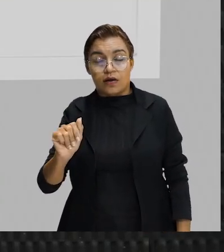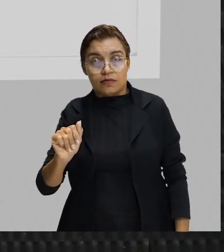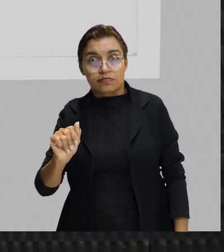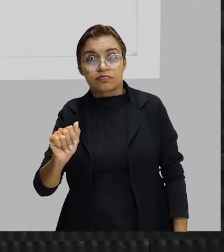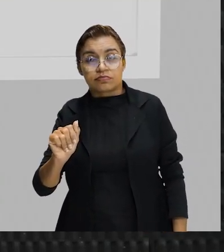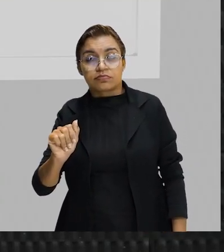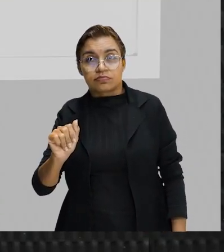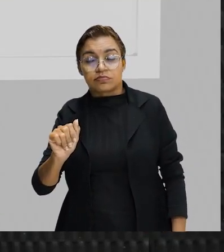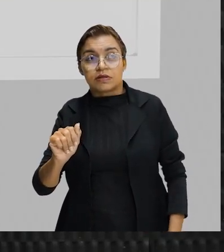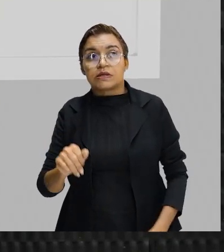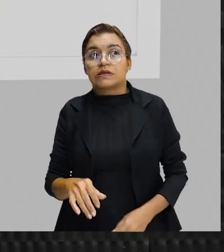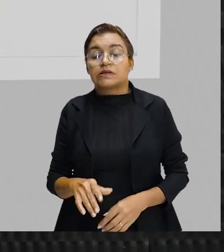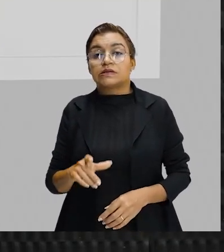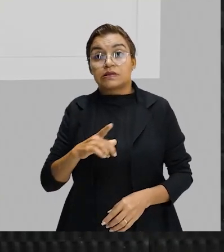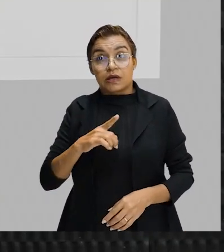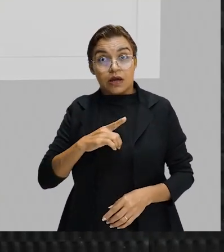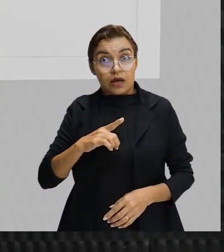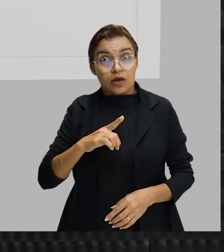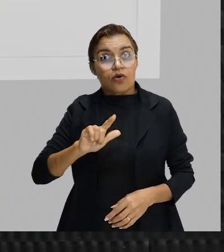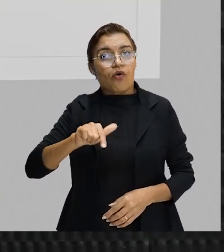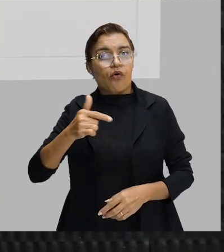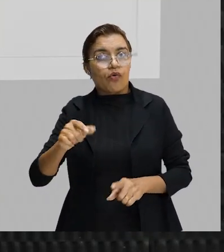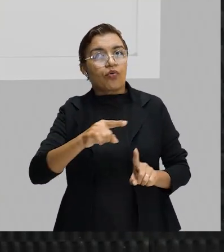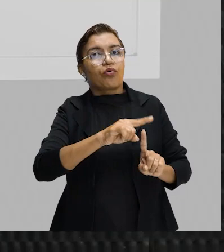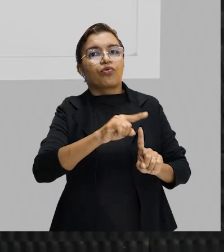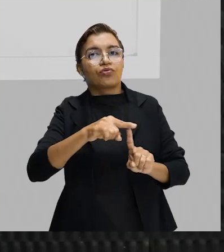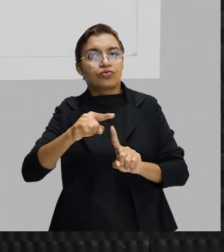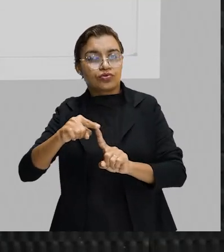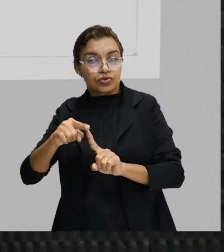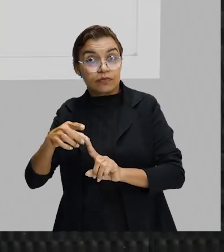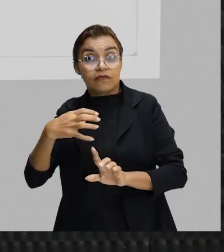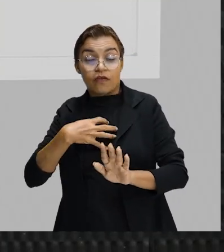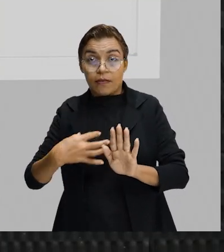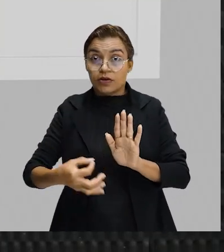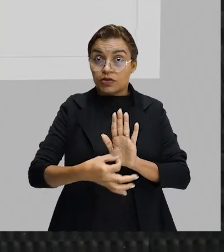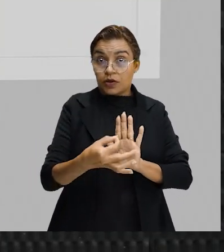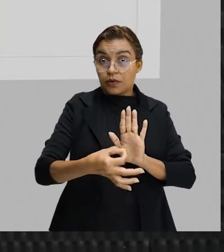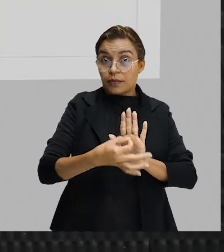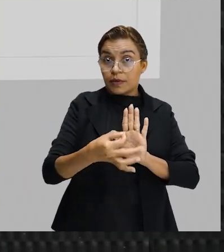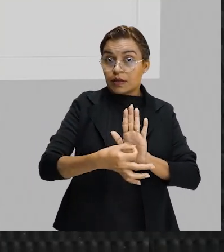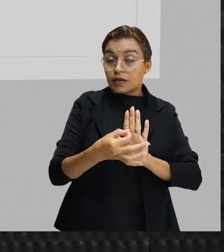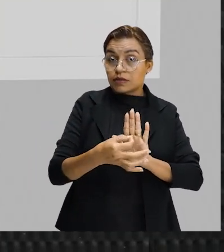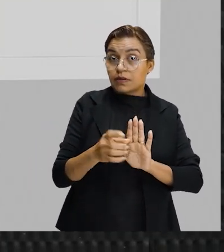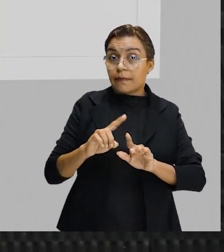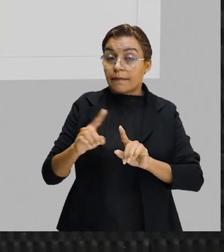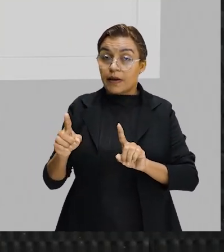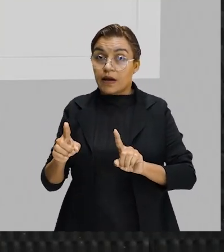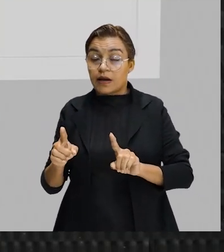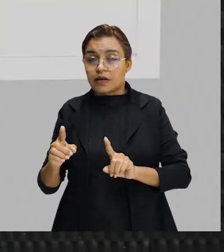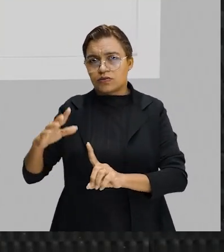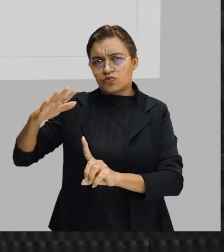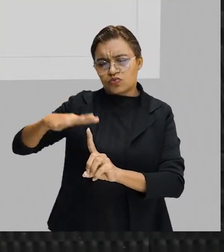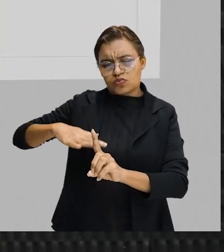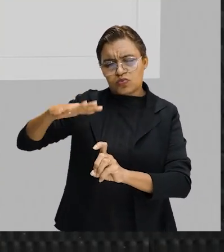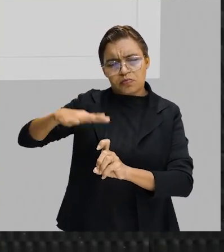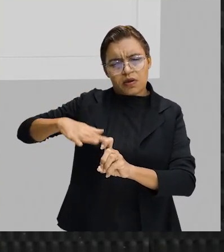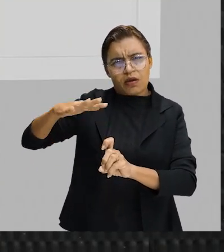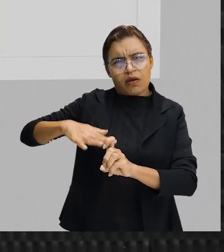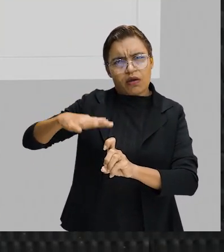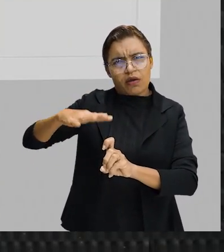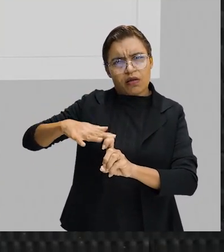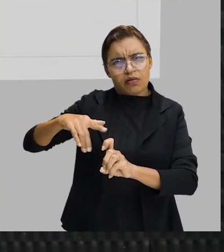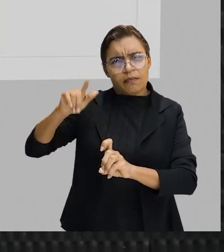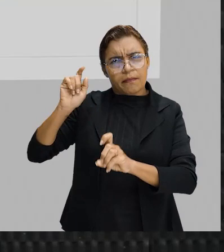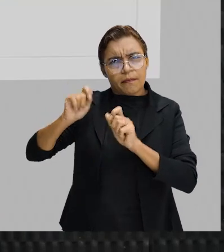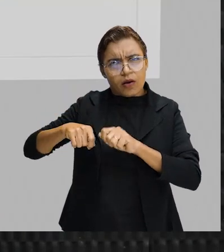vocês que existem outros tipos de formas de argumentação, né? Mas assim, pelo mito, é muito esquisito se argumentar pelo mito, mas pode